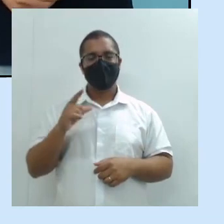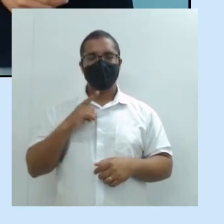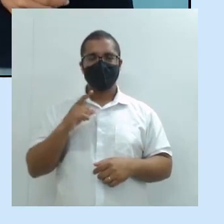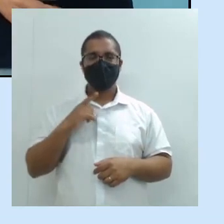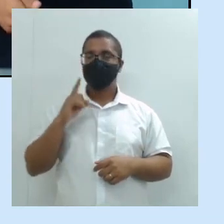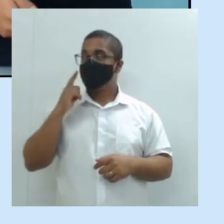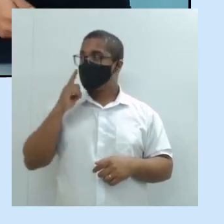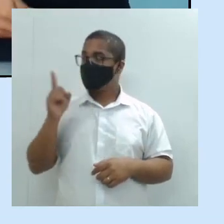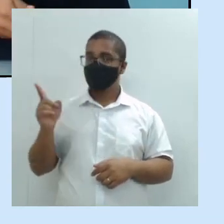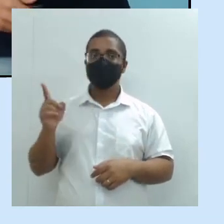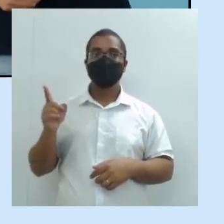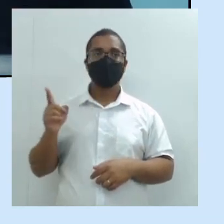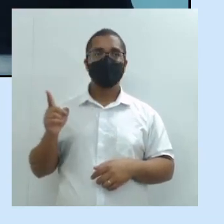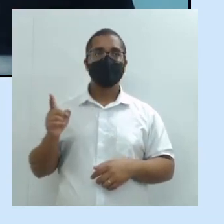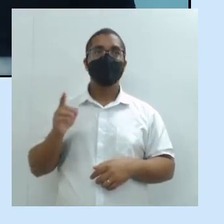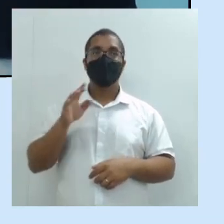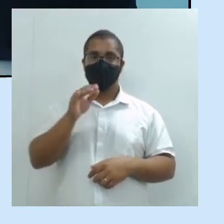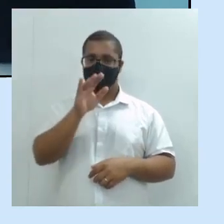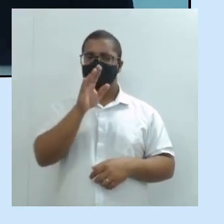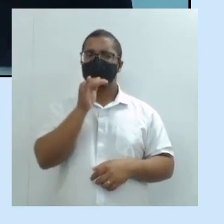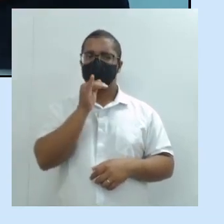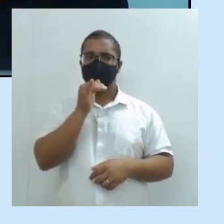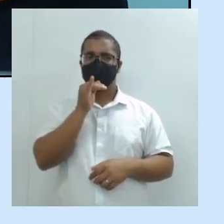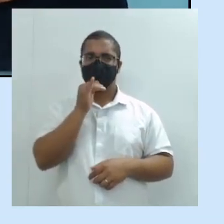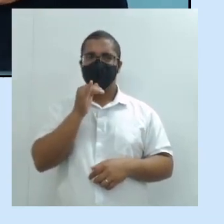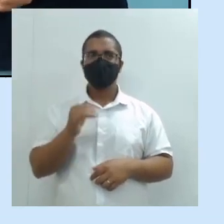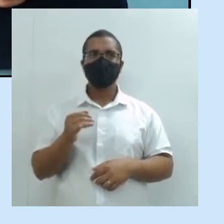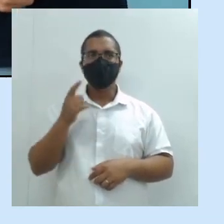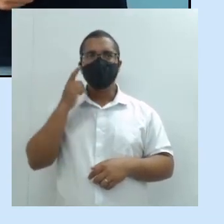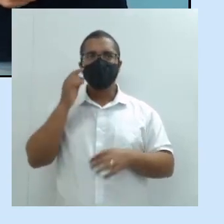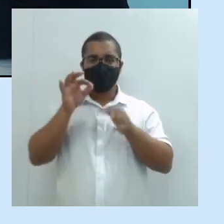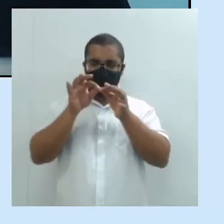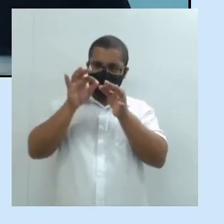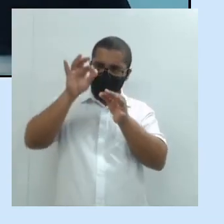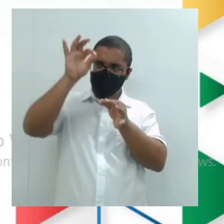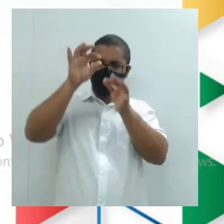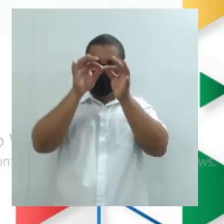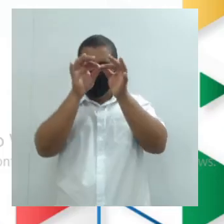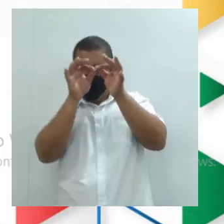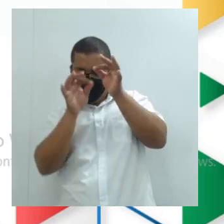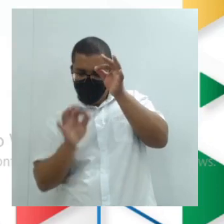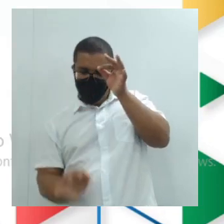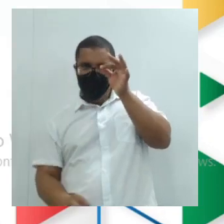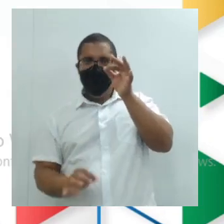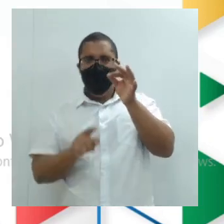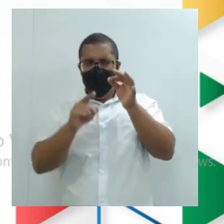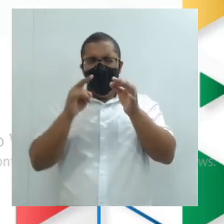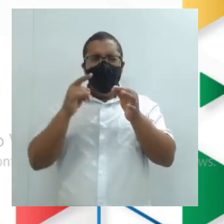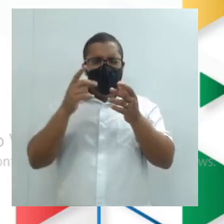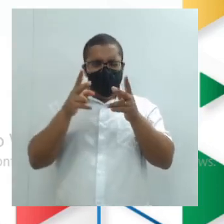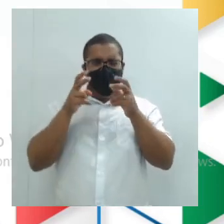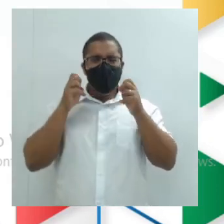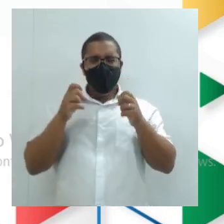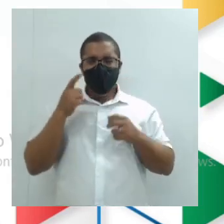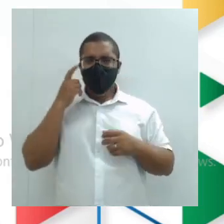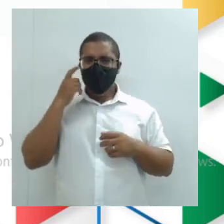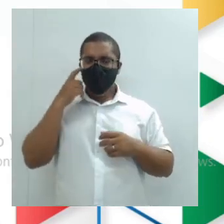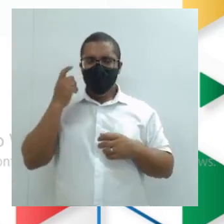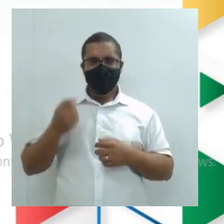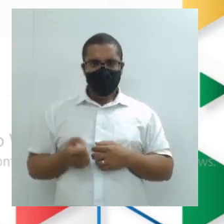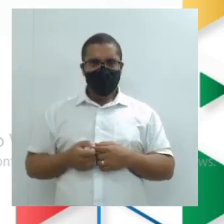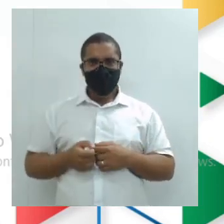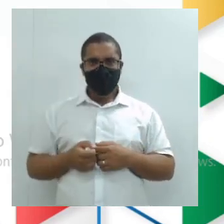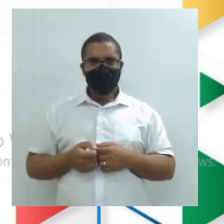está flutuando, tá? Bom, eu vou colocar uma escala nessa imagem para que você tenha uma noção conosco,